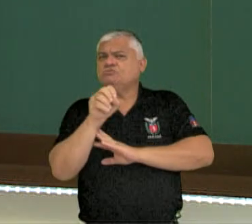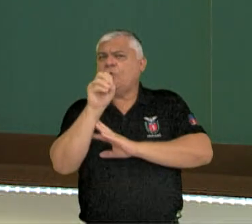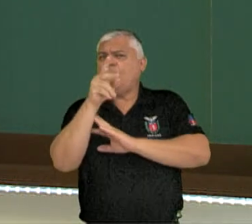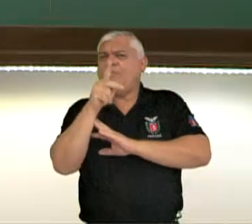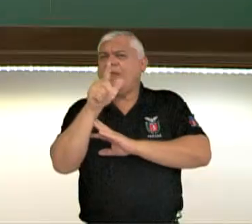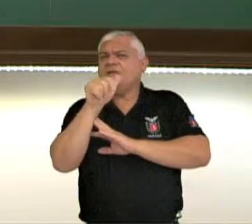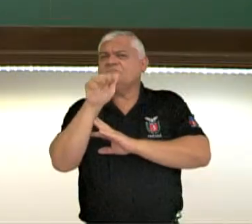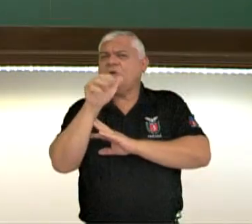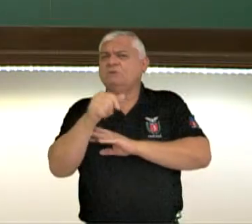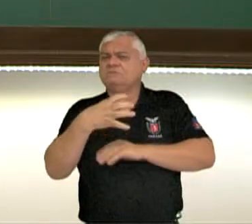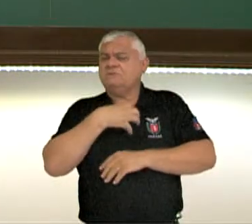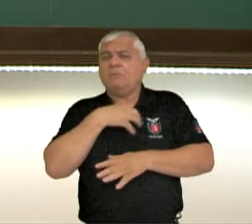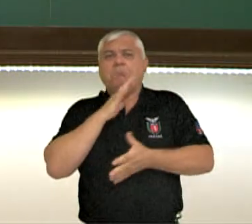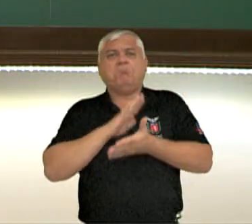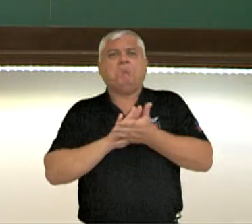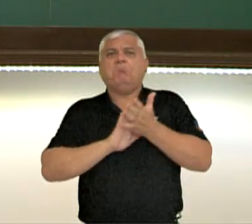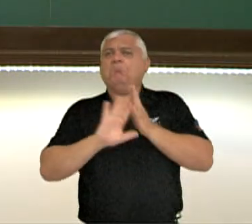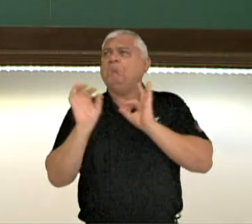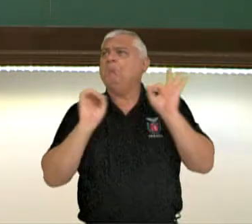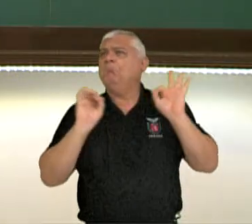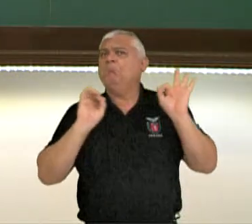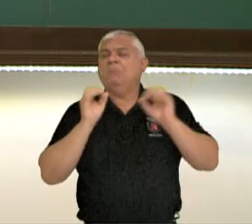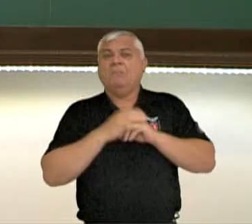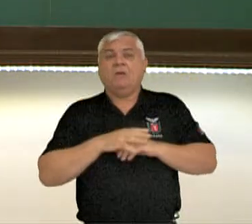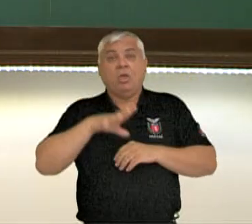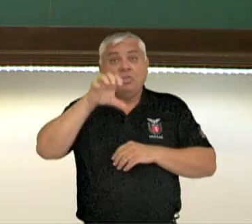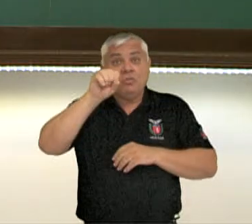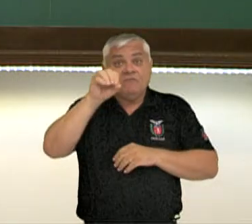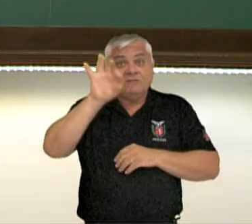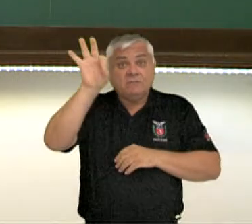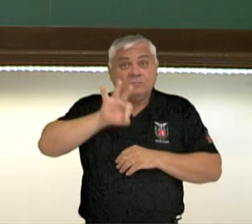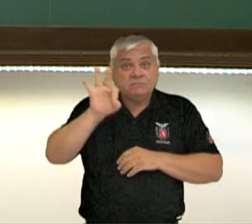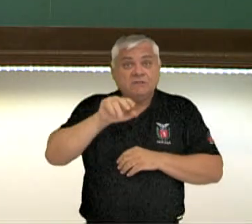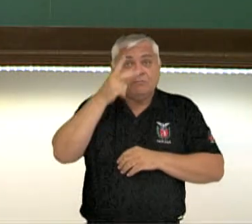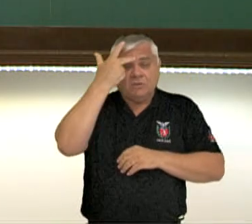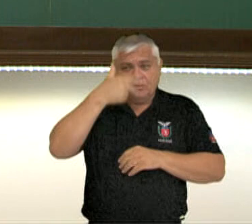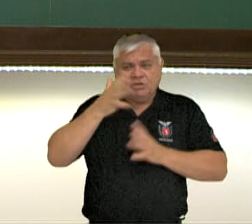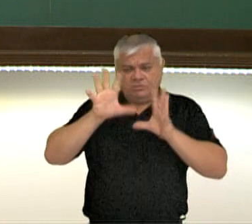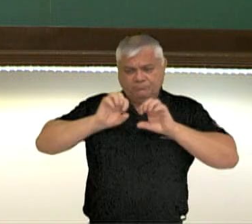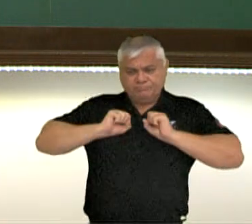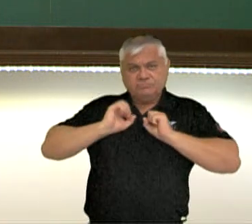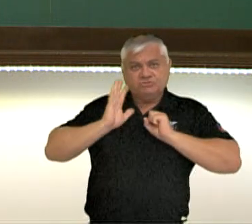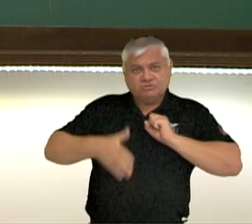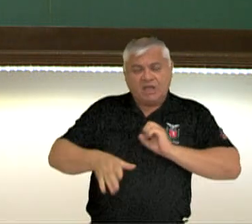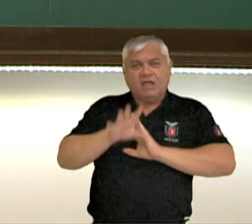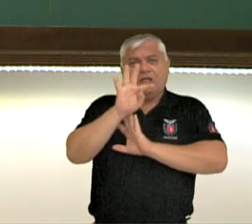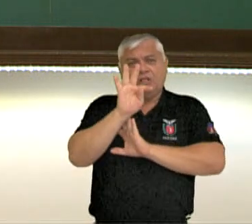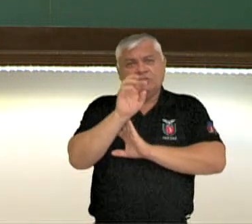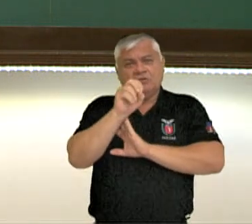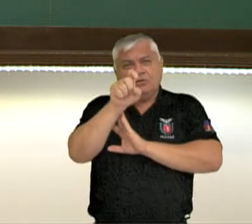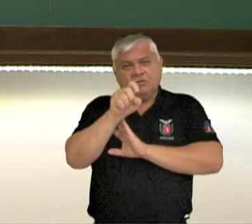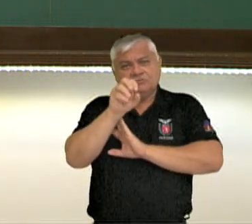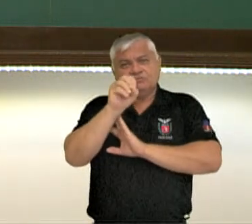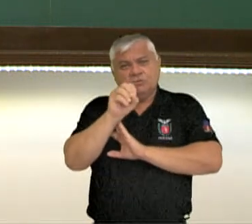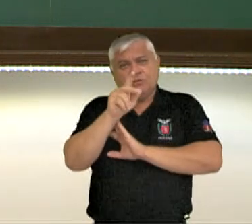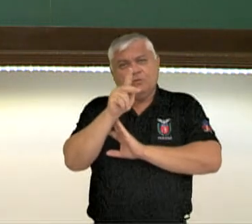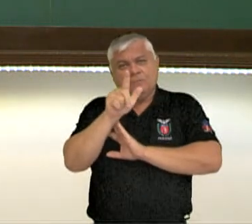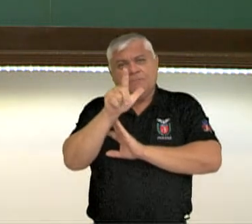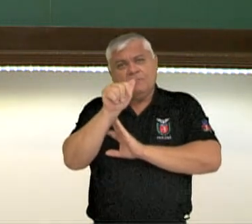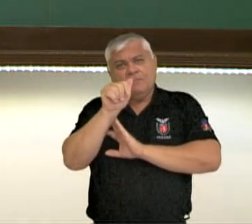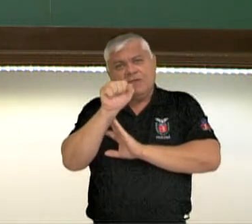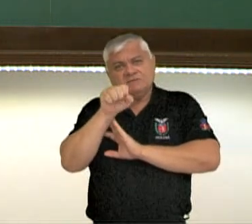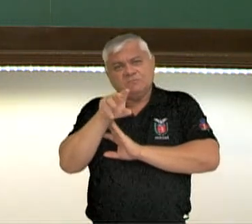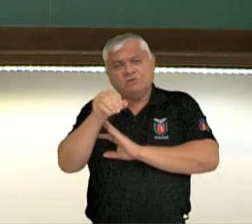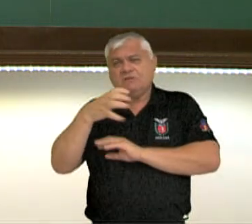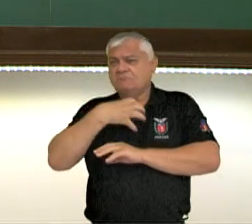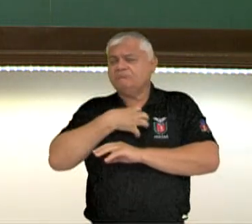assintomática. Quase 90% das pessoas que têm a toxoplasmose, acabam contraindo a toxoplasmose, não têm